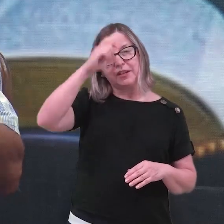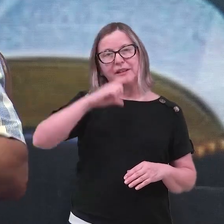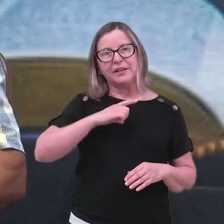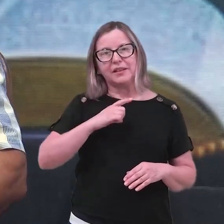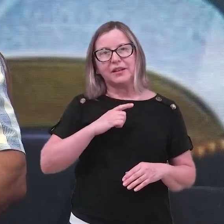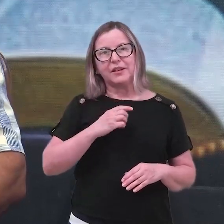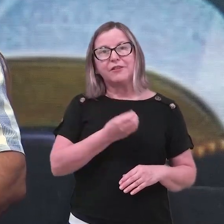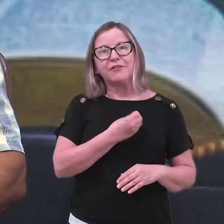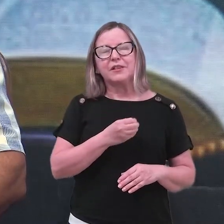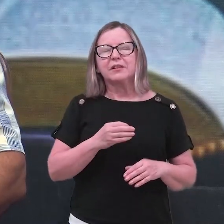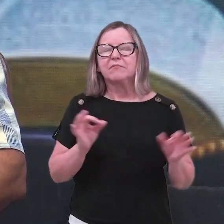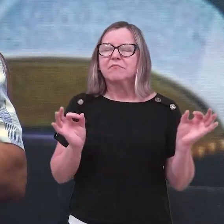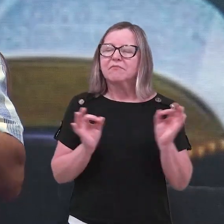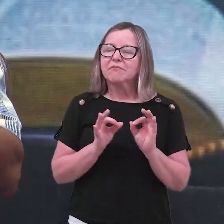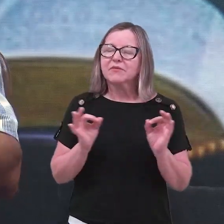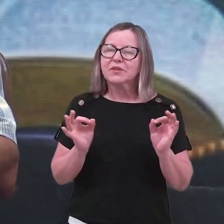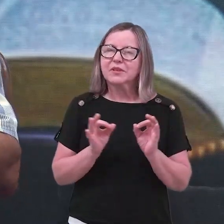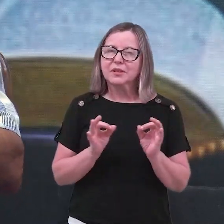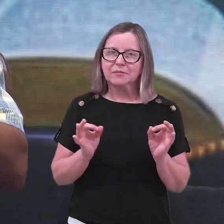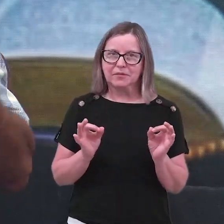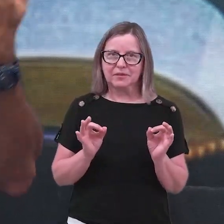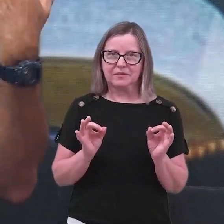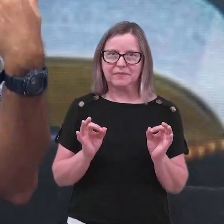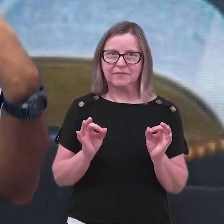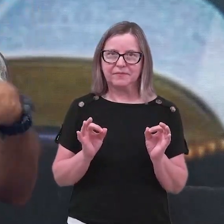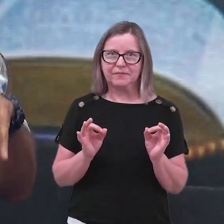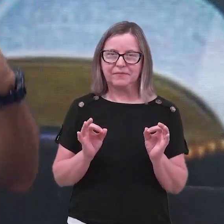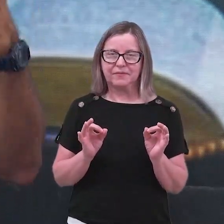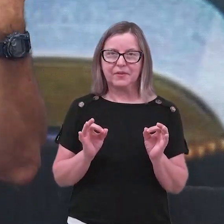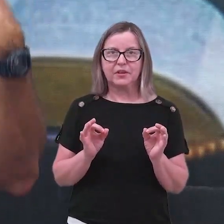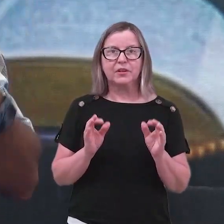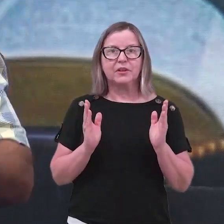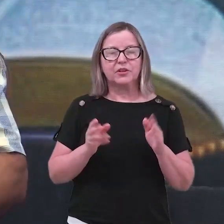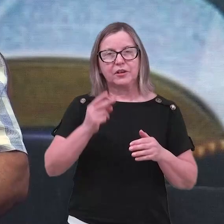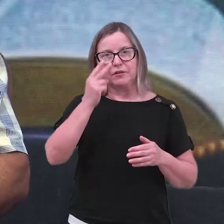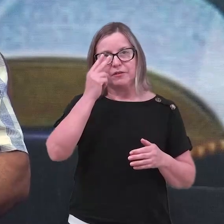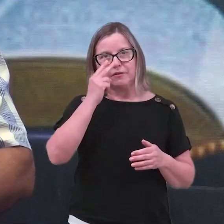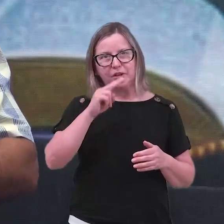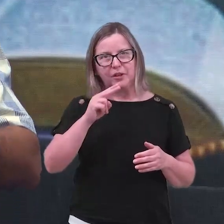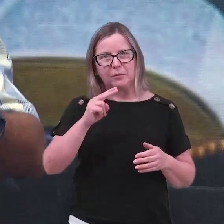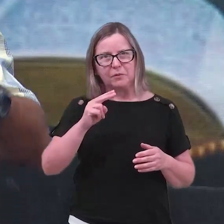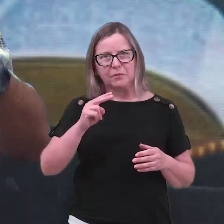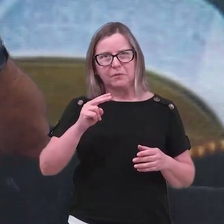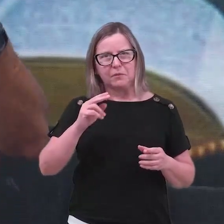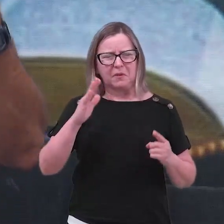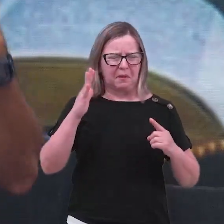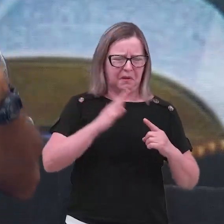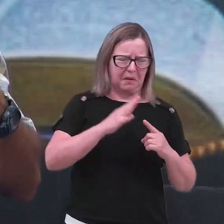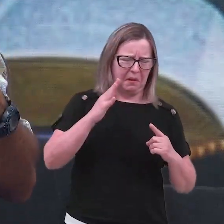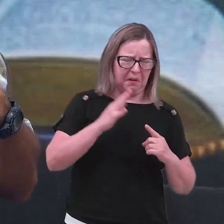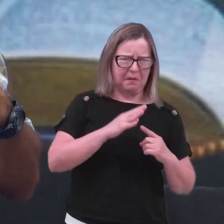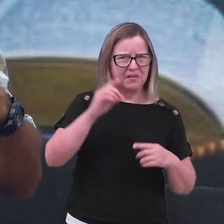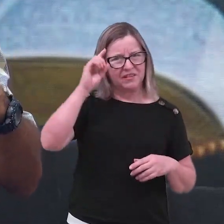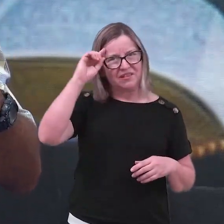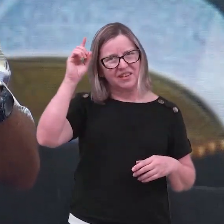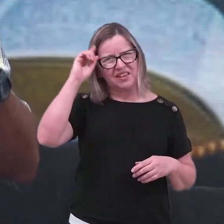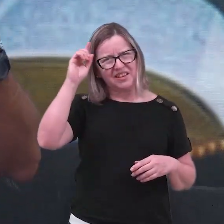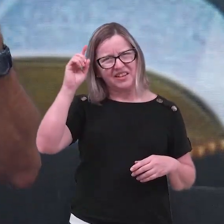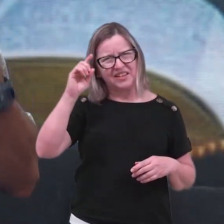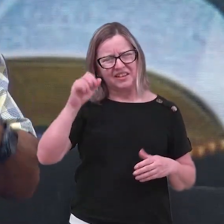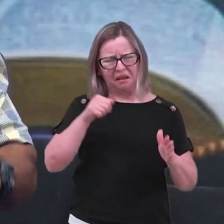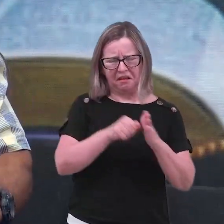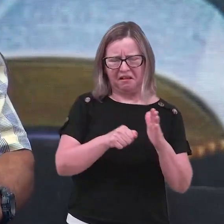de simplicidade, uma vida simples. Nós vimos que as pressões do dia a dia, as cobranças,